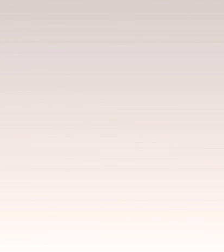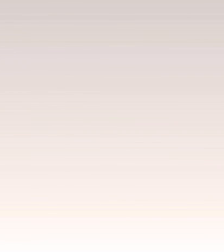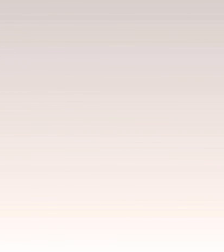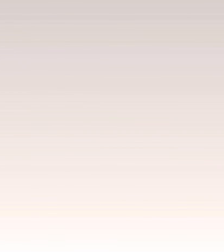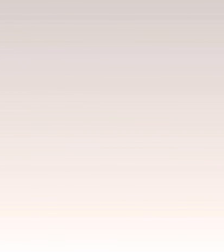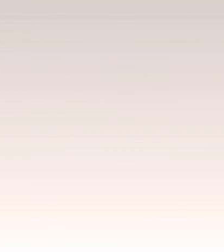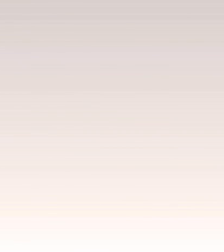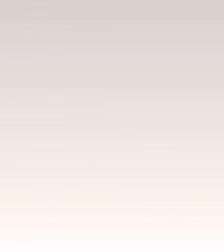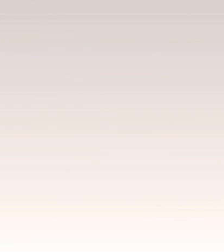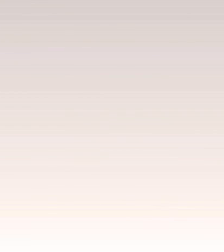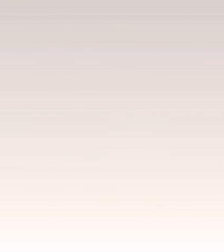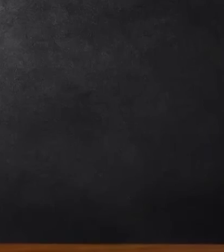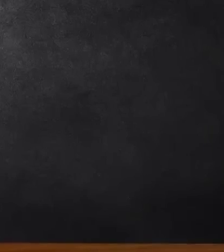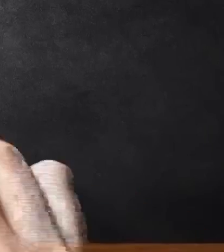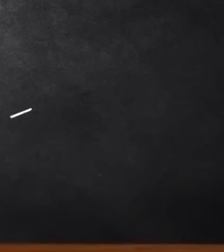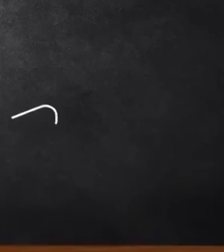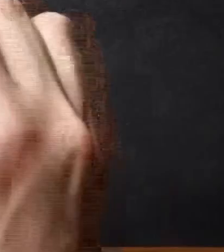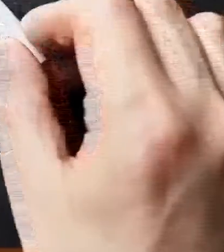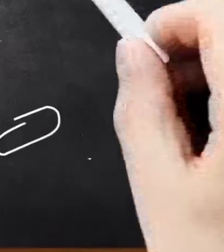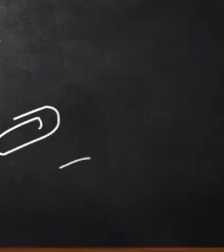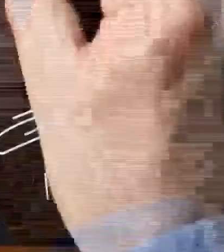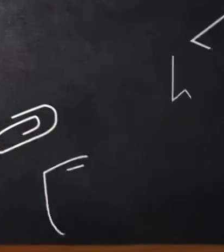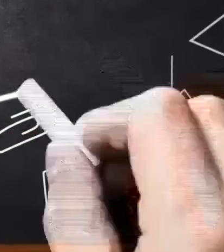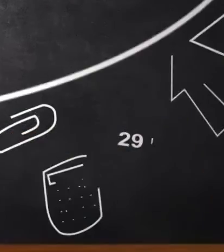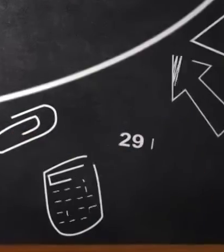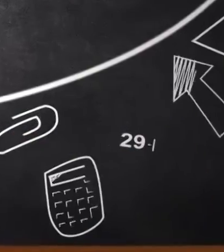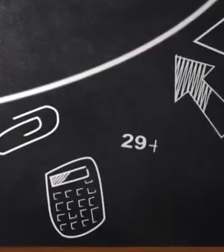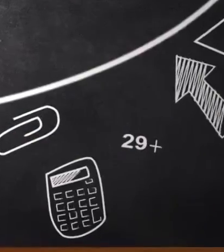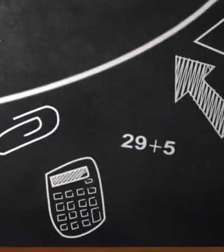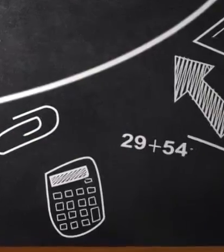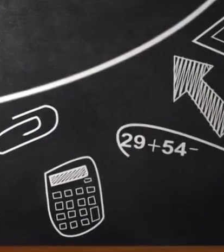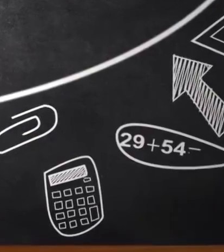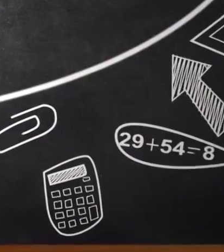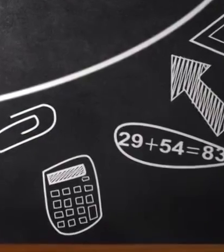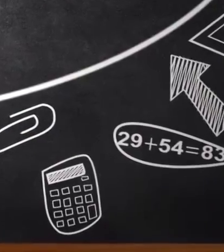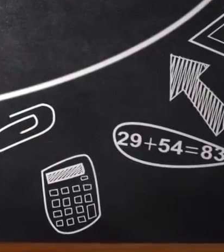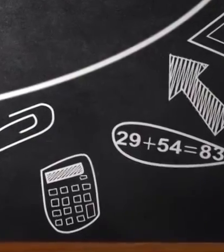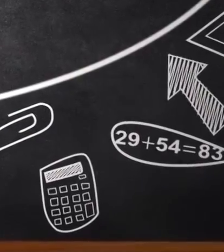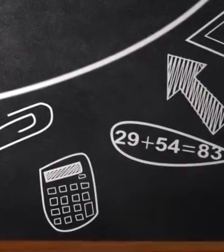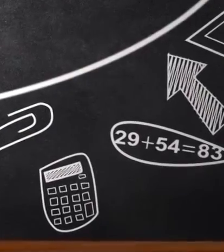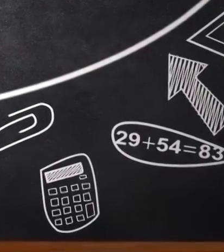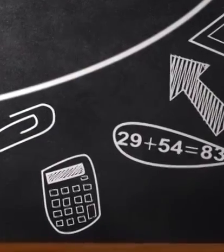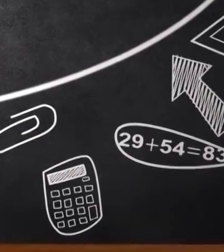E aí E aí